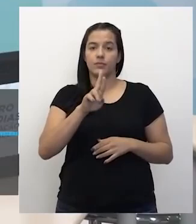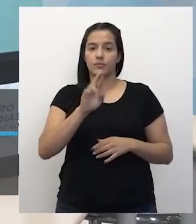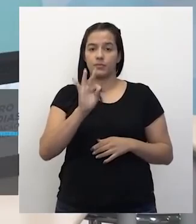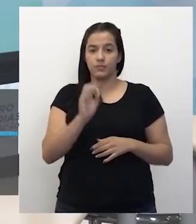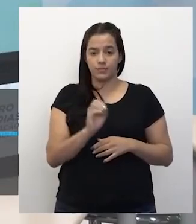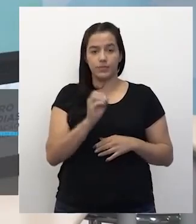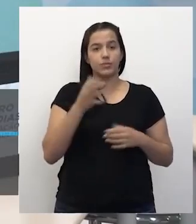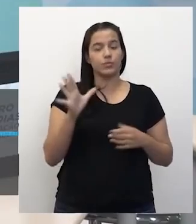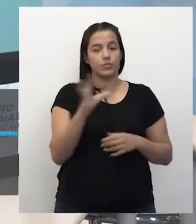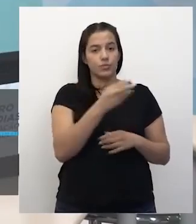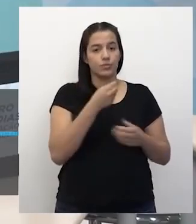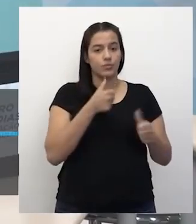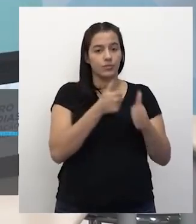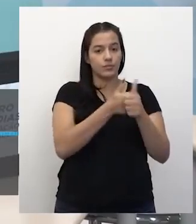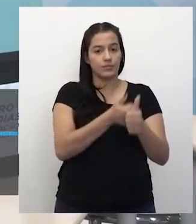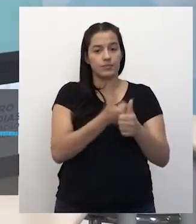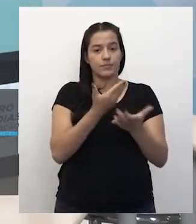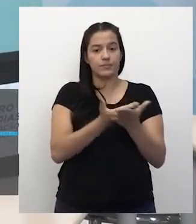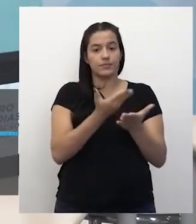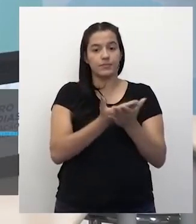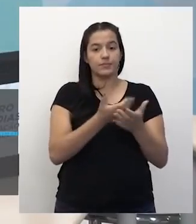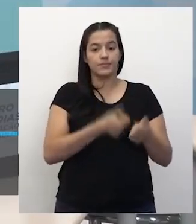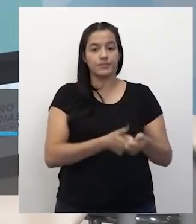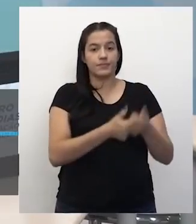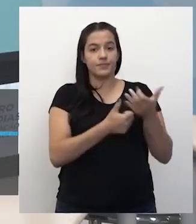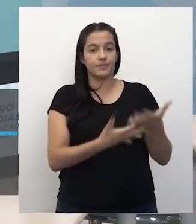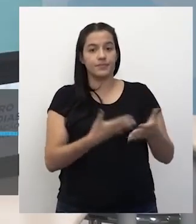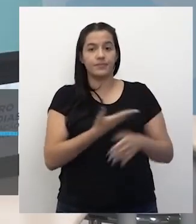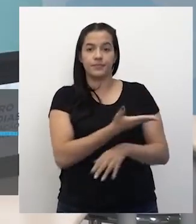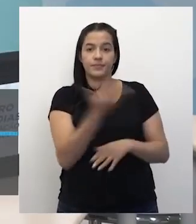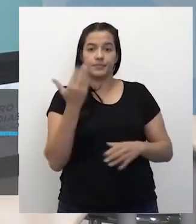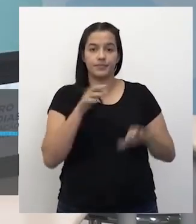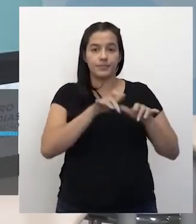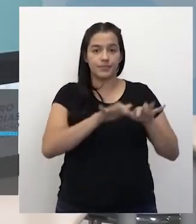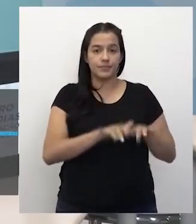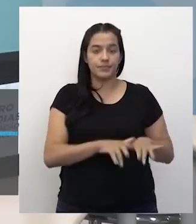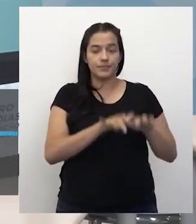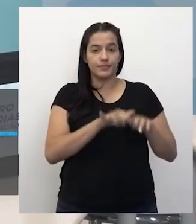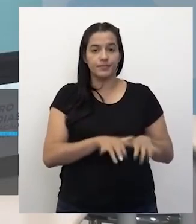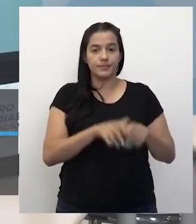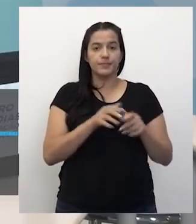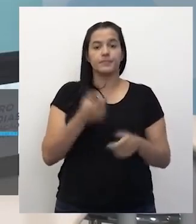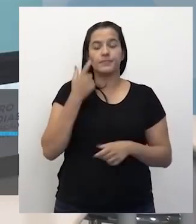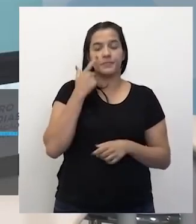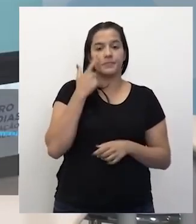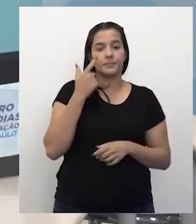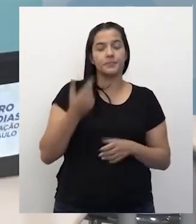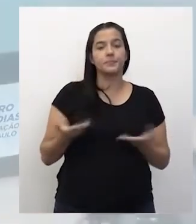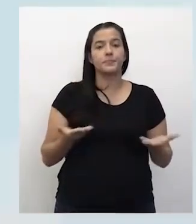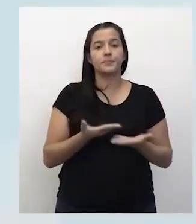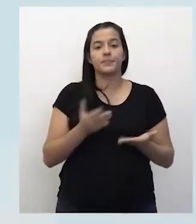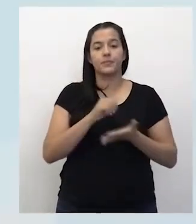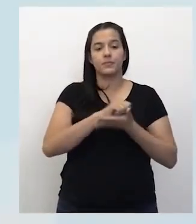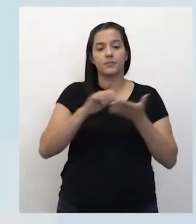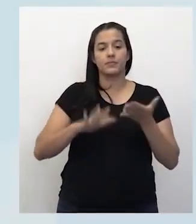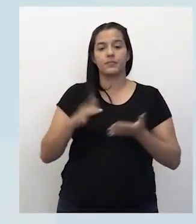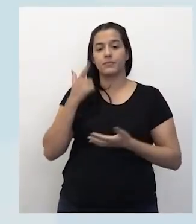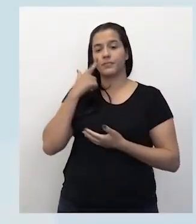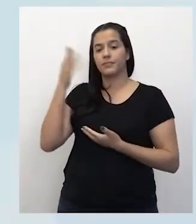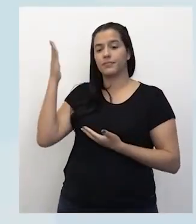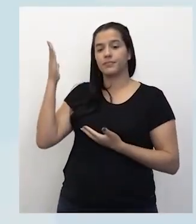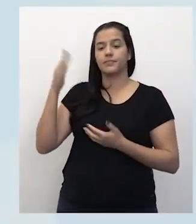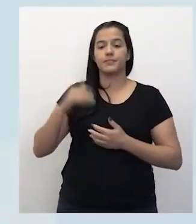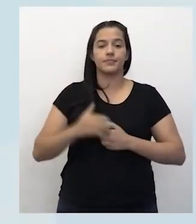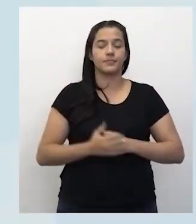aula de geografia. Mas vamos aí fazer essa garotada mexer os dedinhos no teclado com a atividade que está